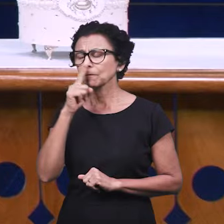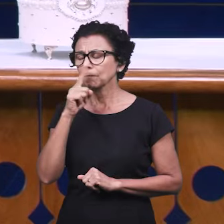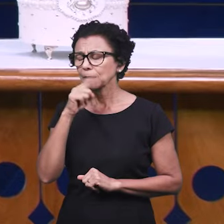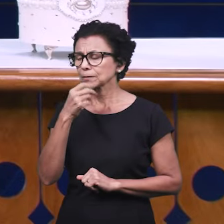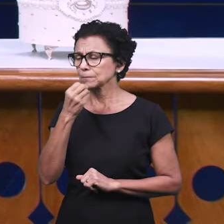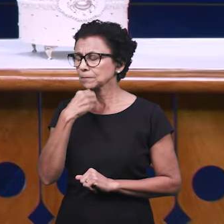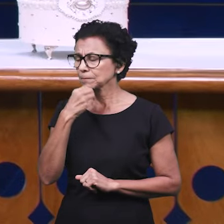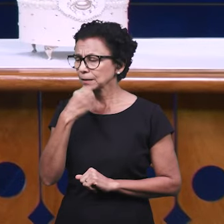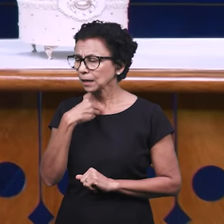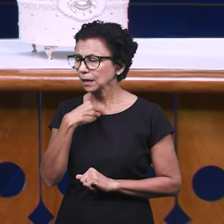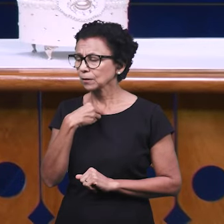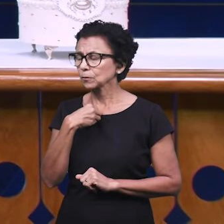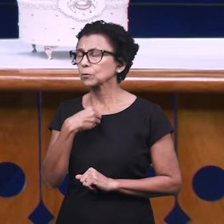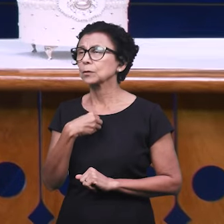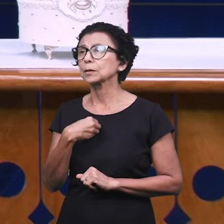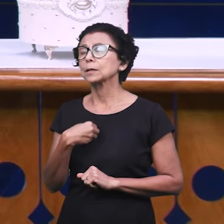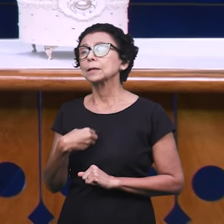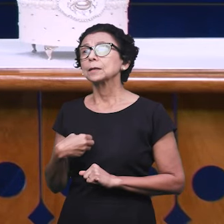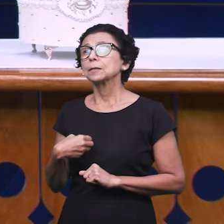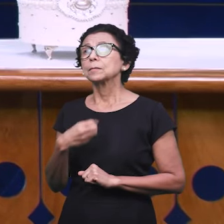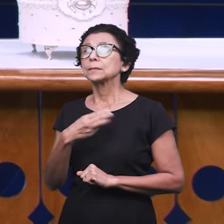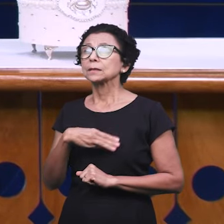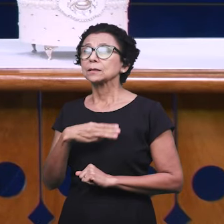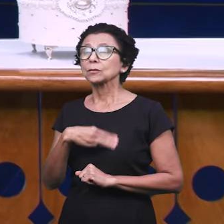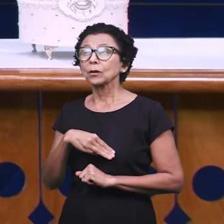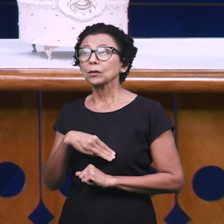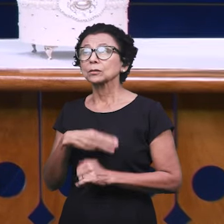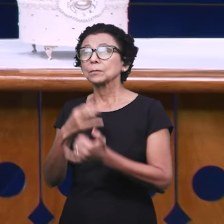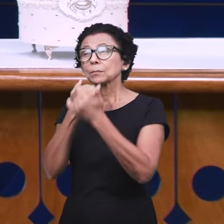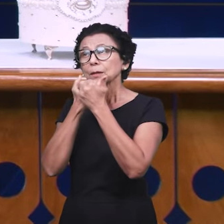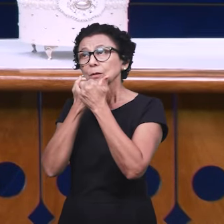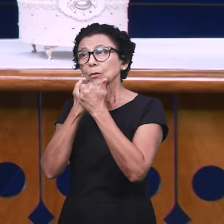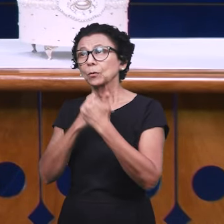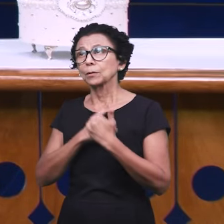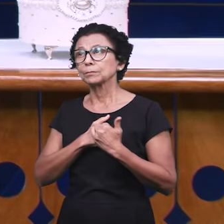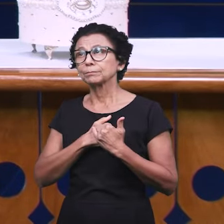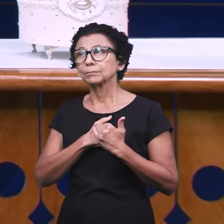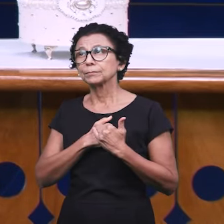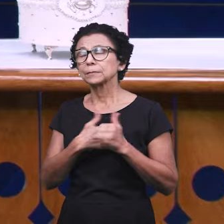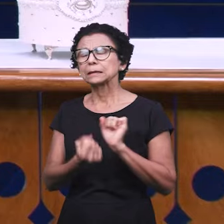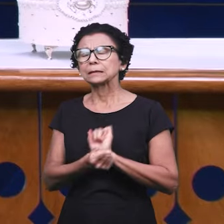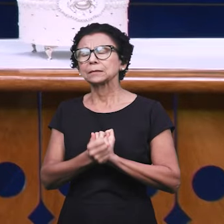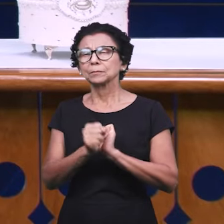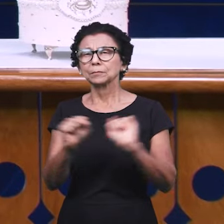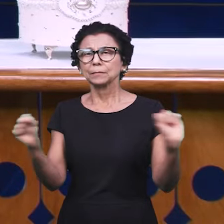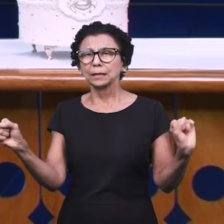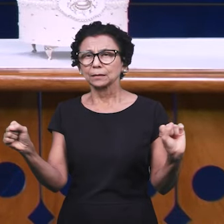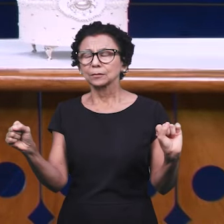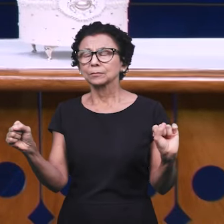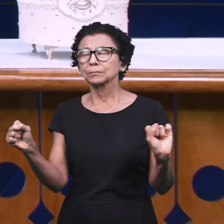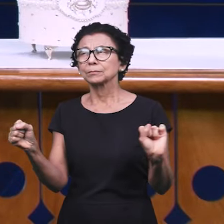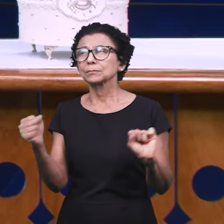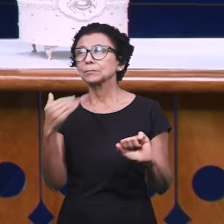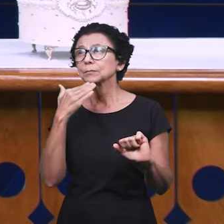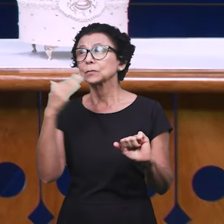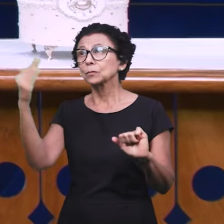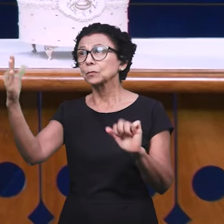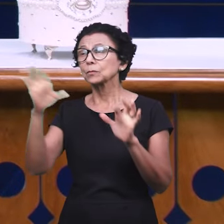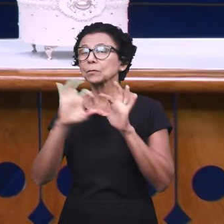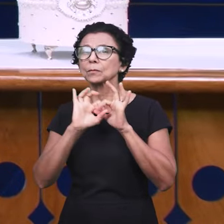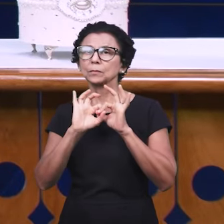do Teu favor, da Tua misericórdia, perdoa-nos, liberta-nos e conceda-nos comunhão para que neste